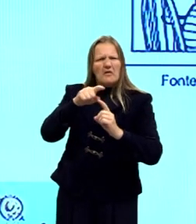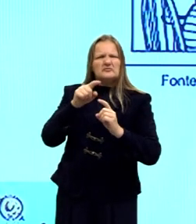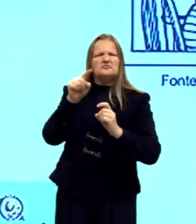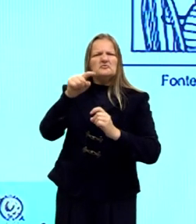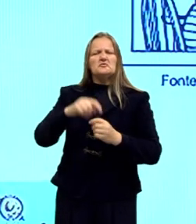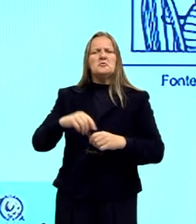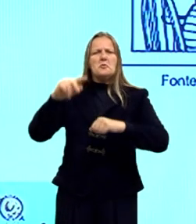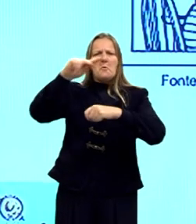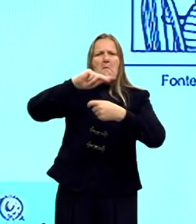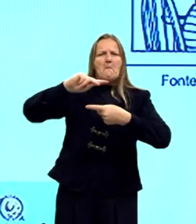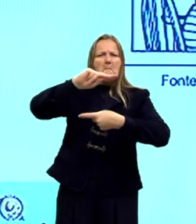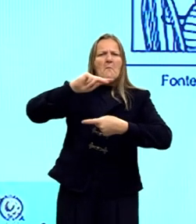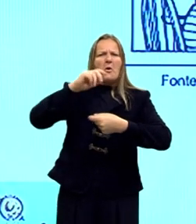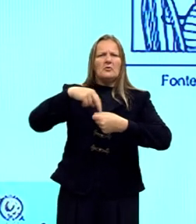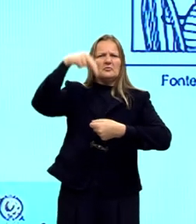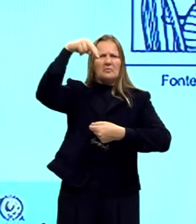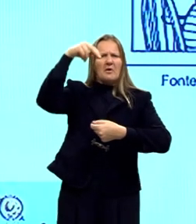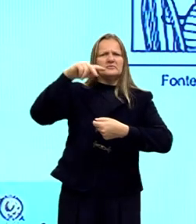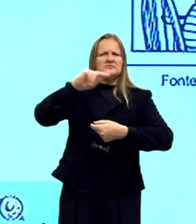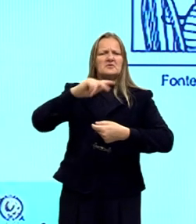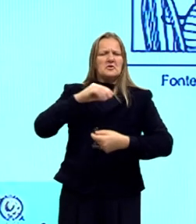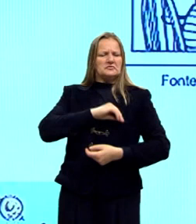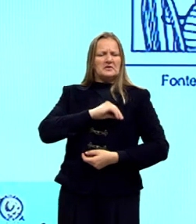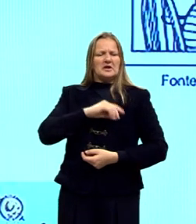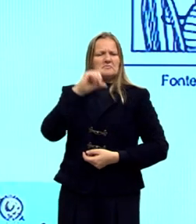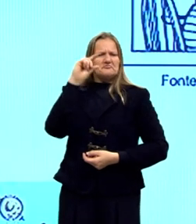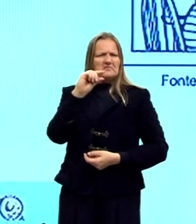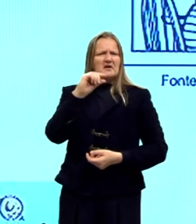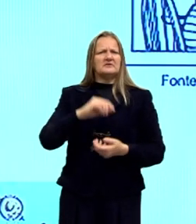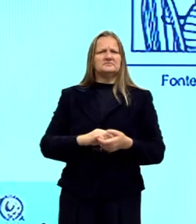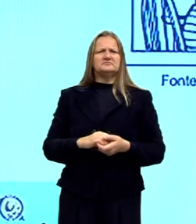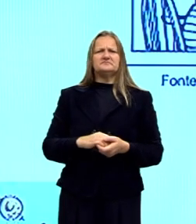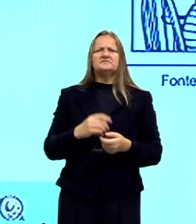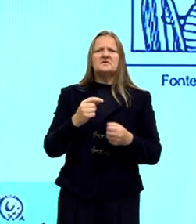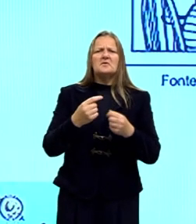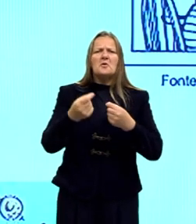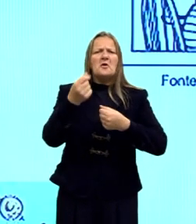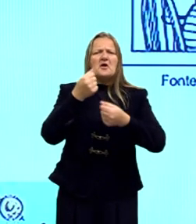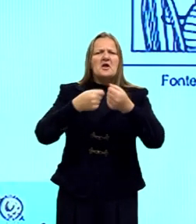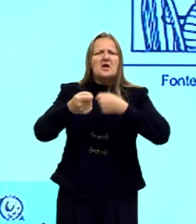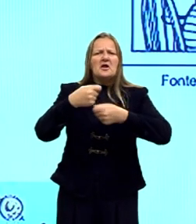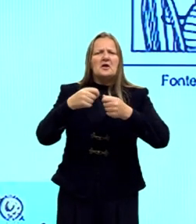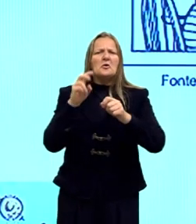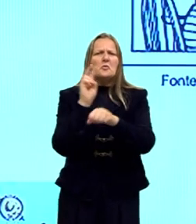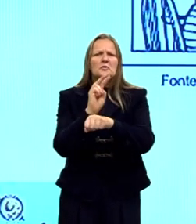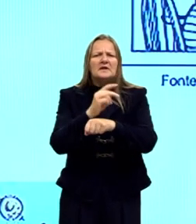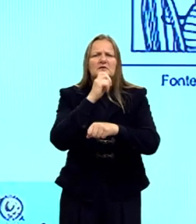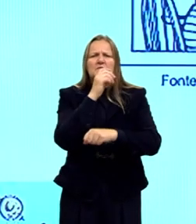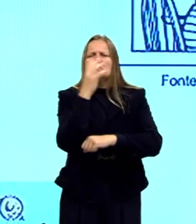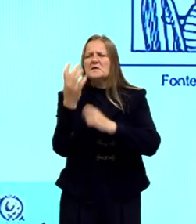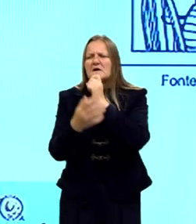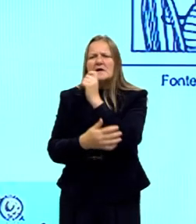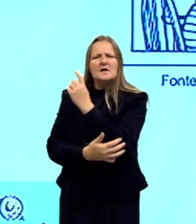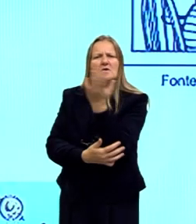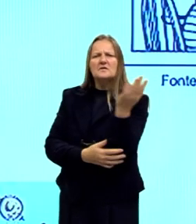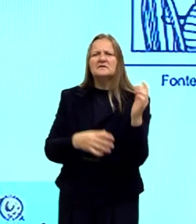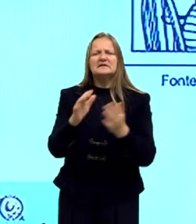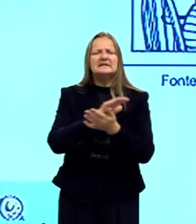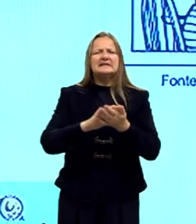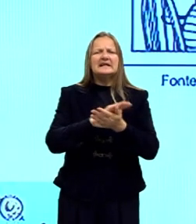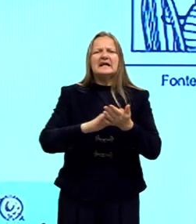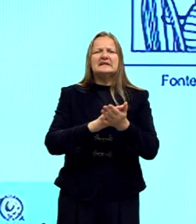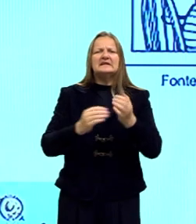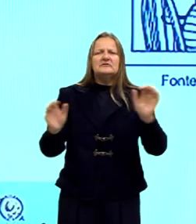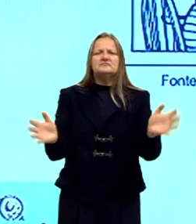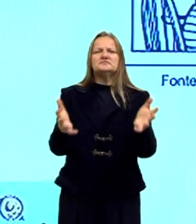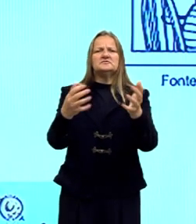no Polo Norte porque os salários são baixos né os padrões ecológicos então também e incentivos fiscais os